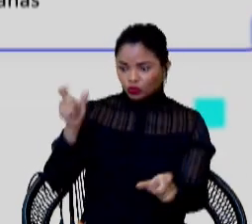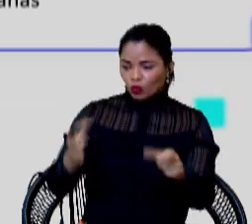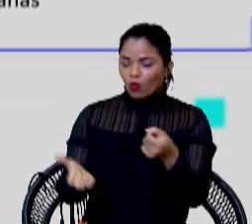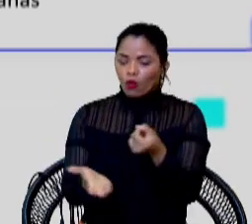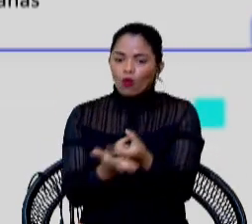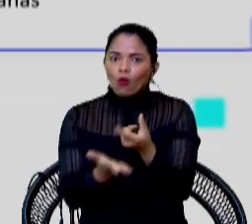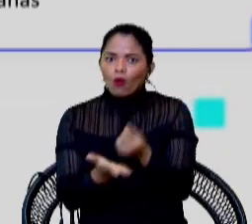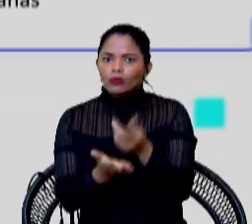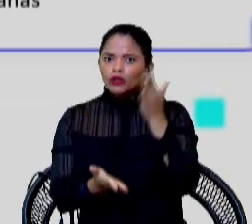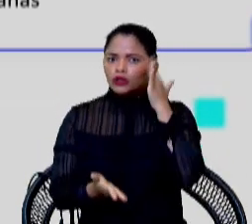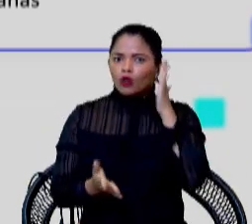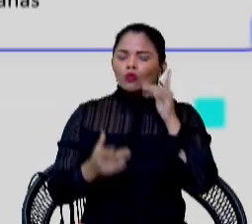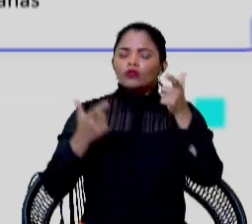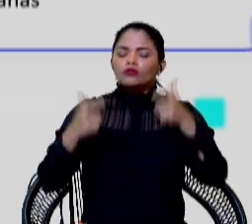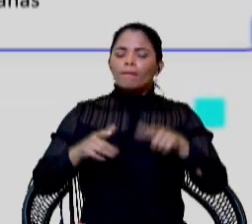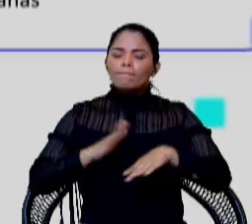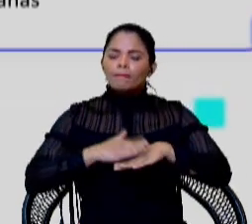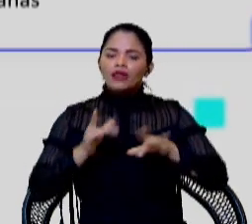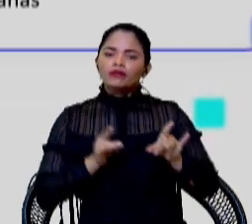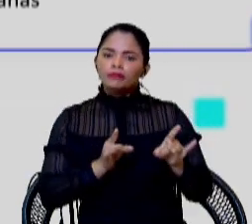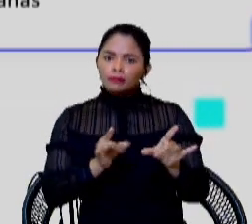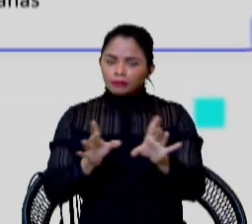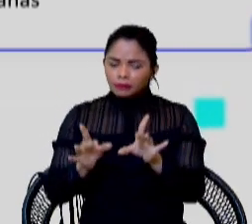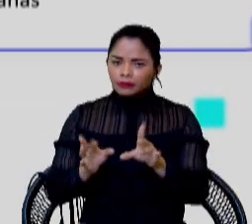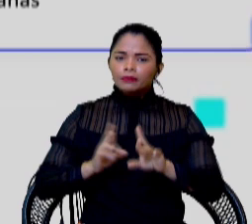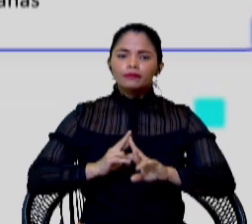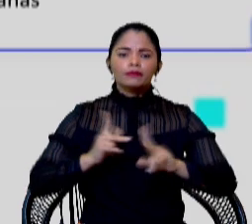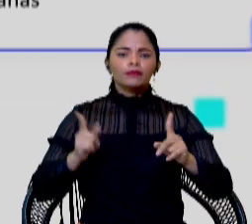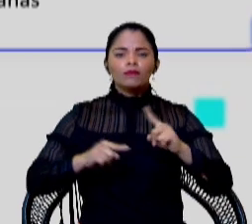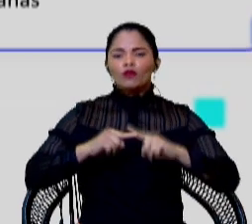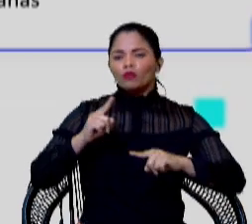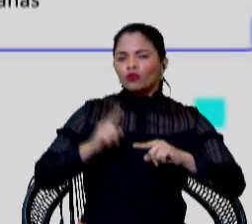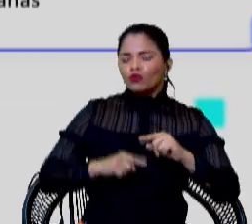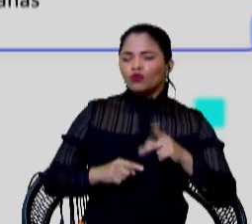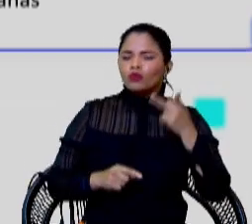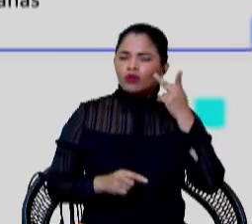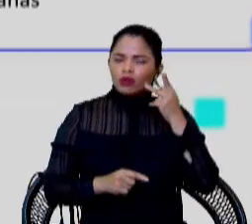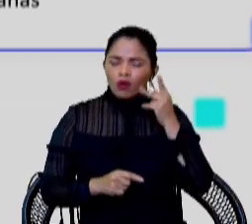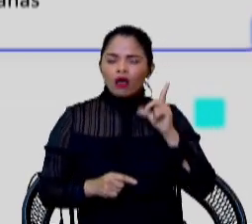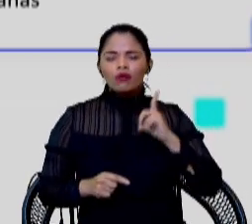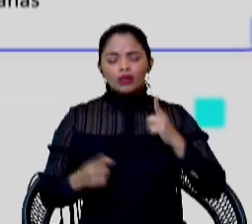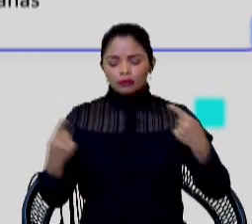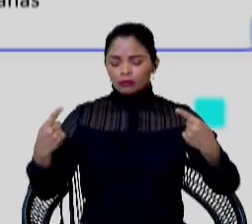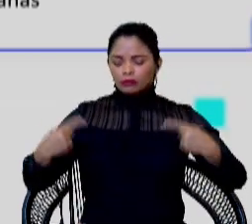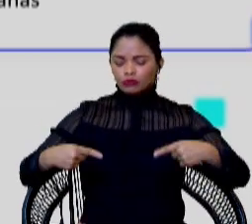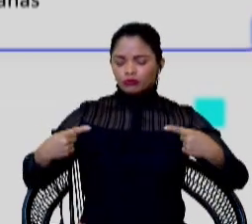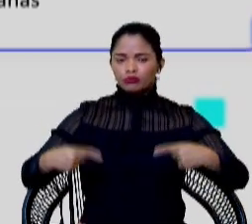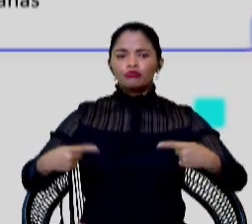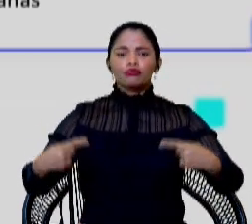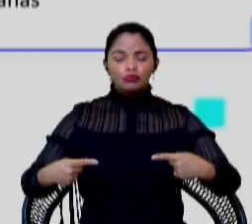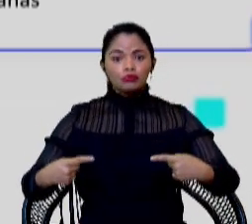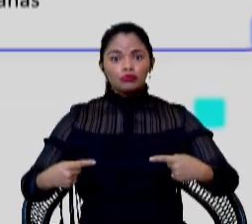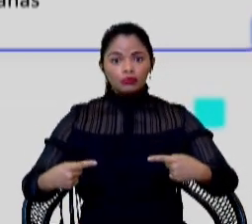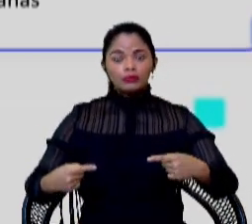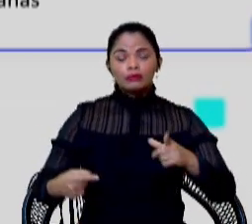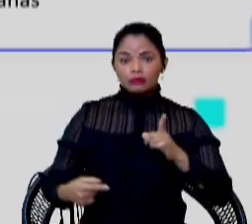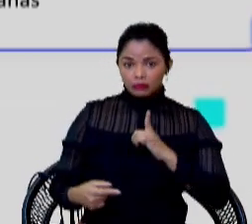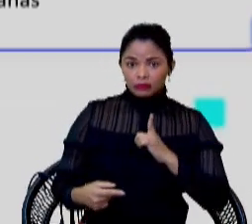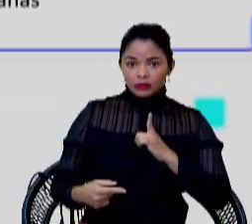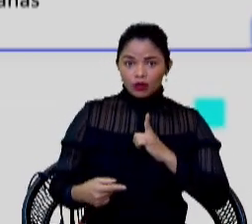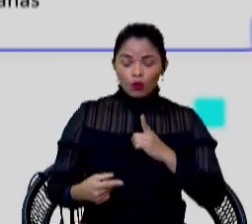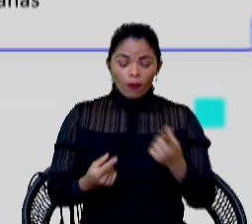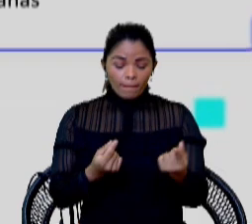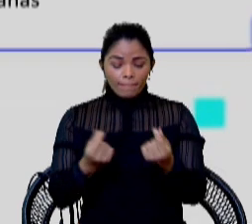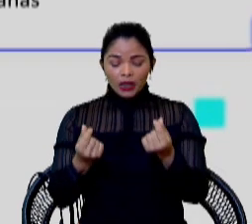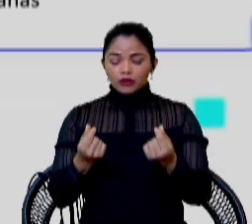aonde eu sou forte, né? A principal diferença é ter produtos naturais que os concorrentes do que os concorrentes e com